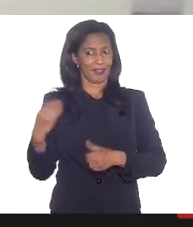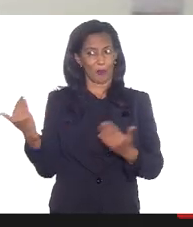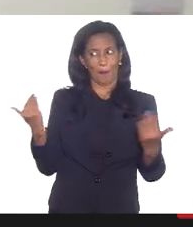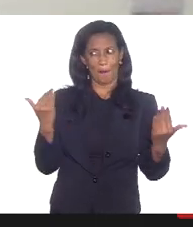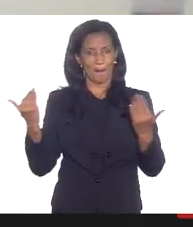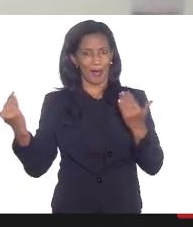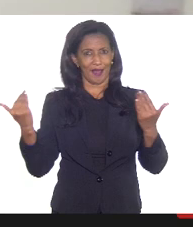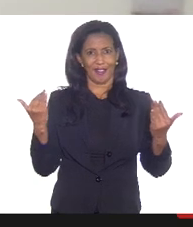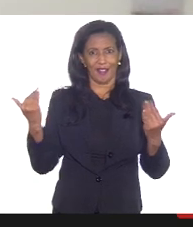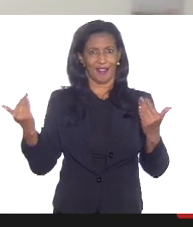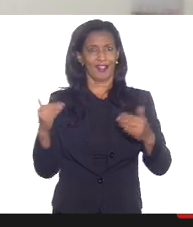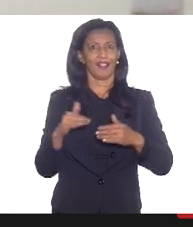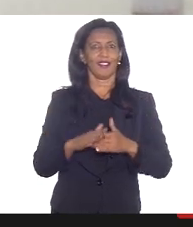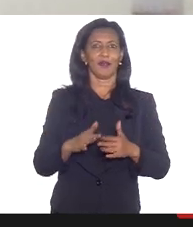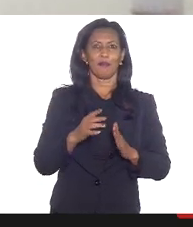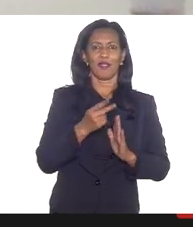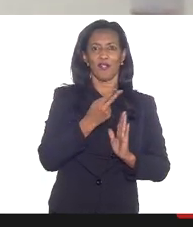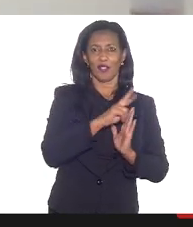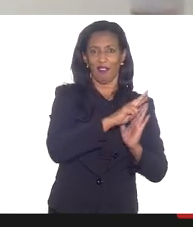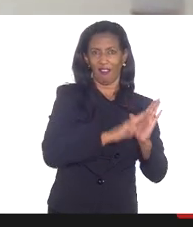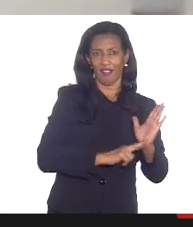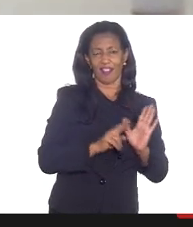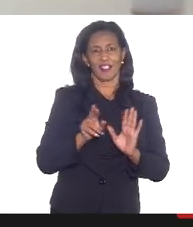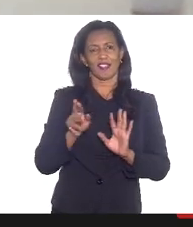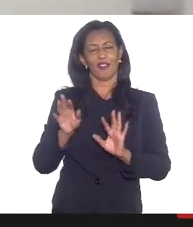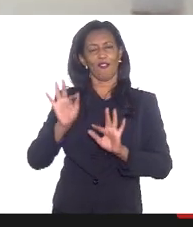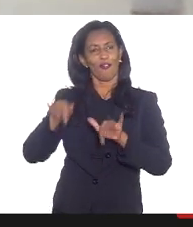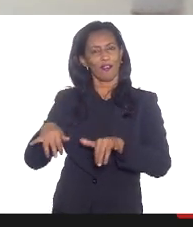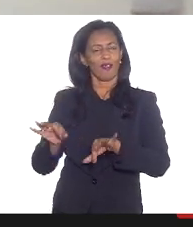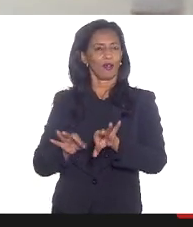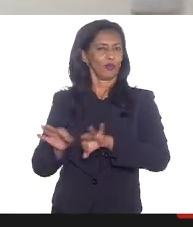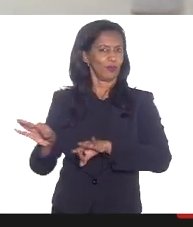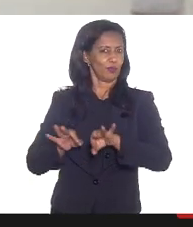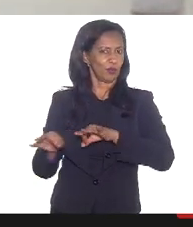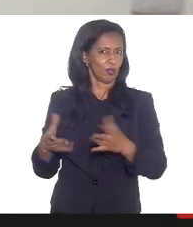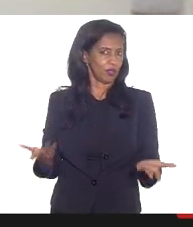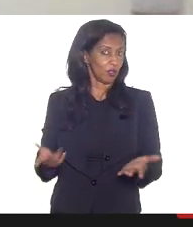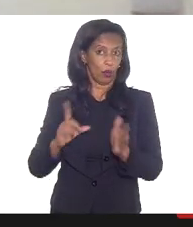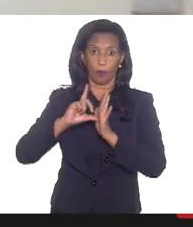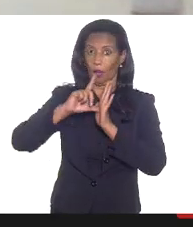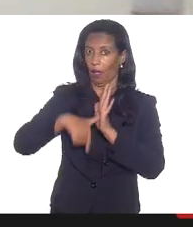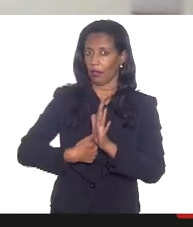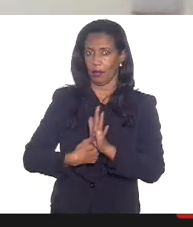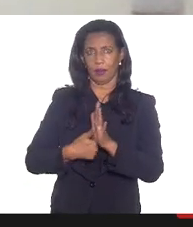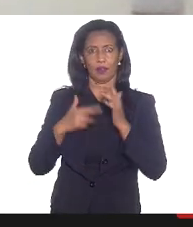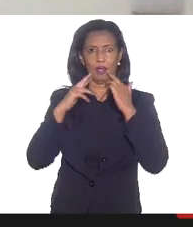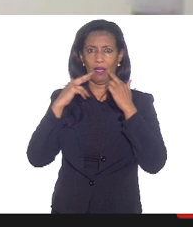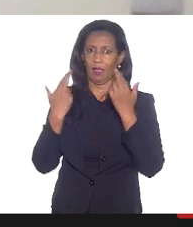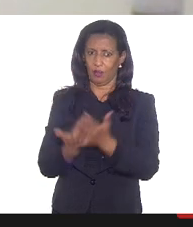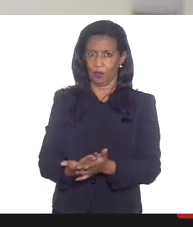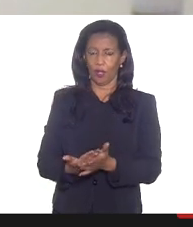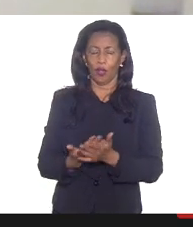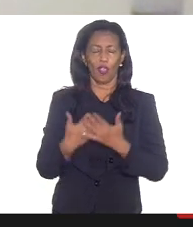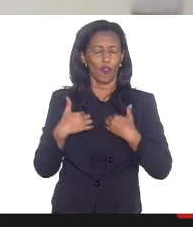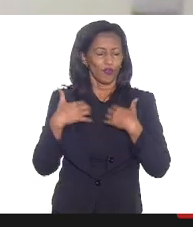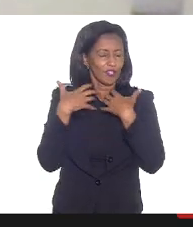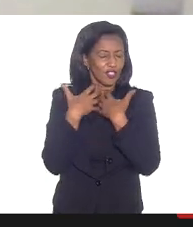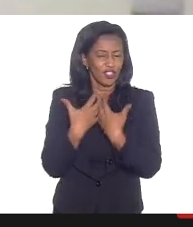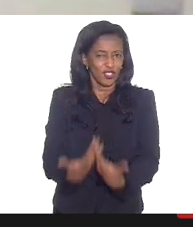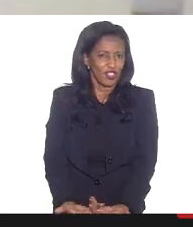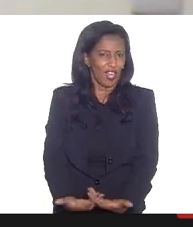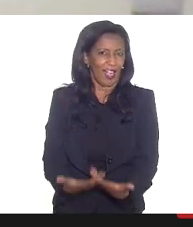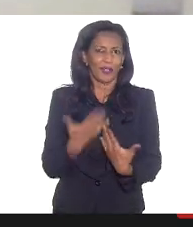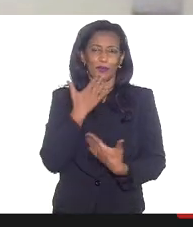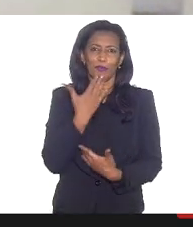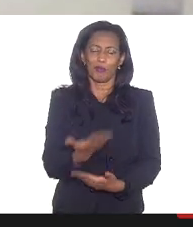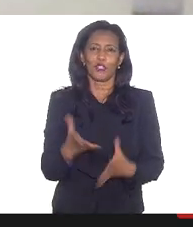paralelo aqui conversando sobre a redação final desse projeto. Então, a gente não vai poder atrasar a nossa audiência. Então, vou ser chato, vou ter que falar para todo mundo,